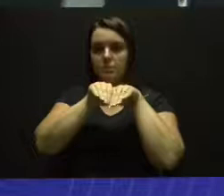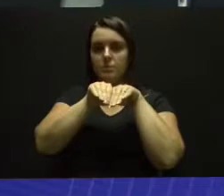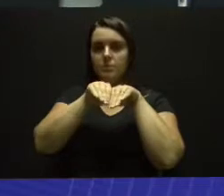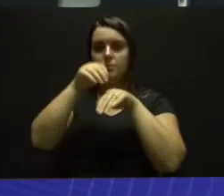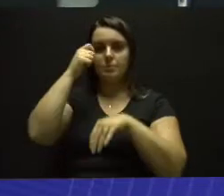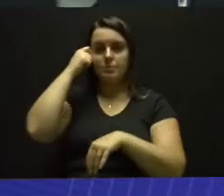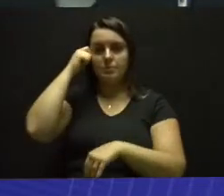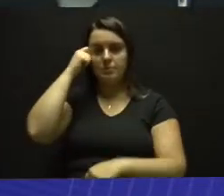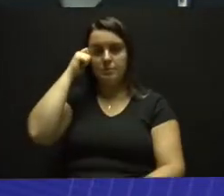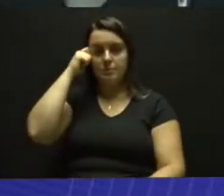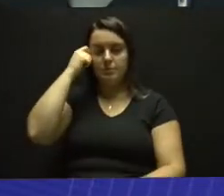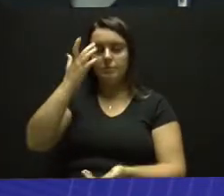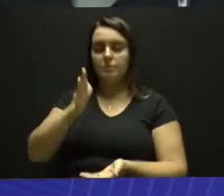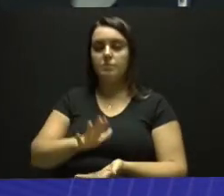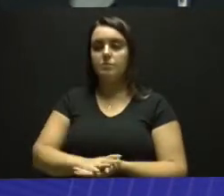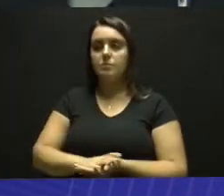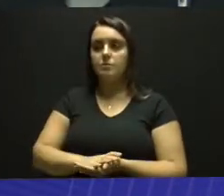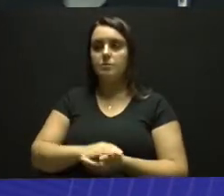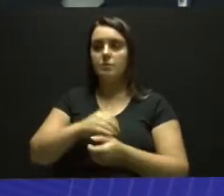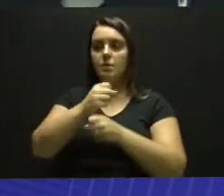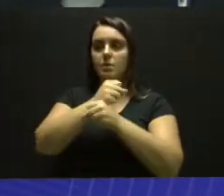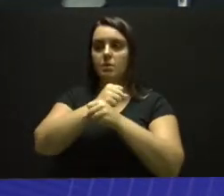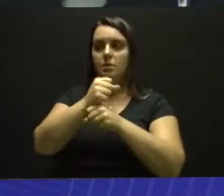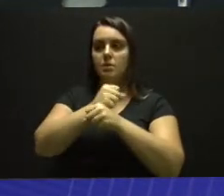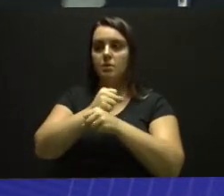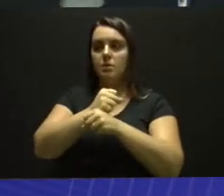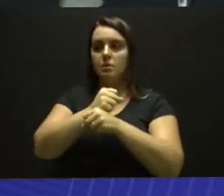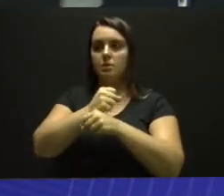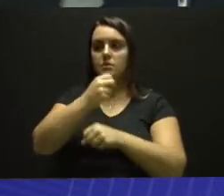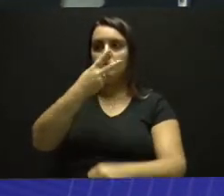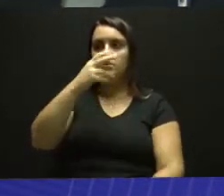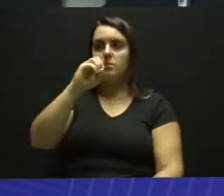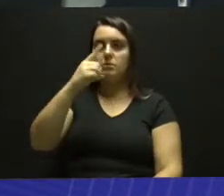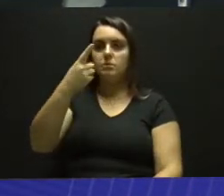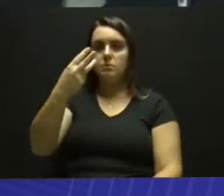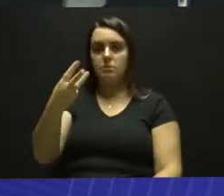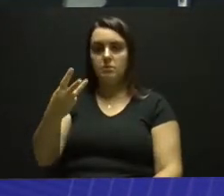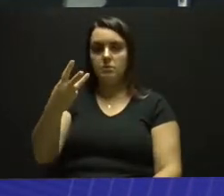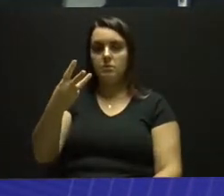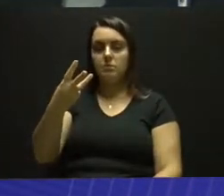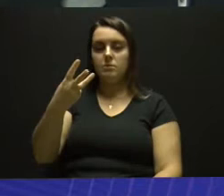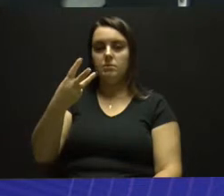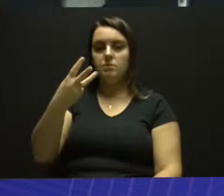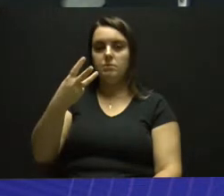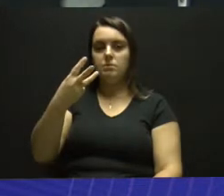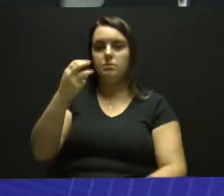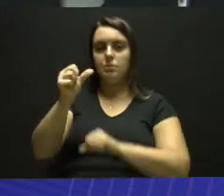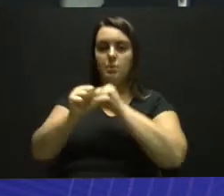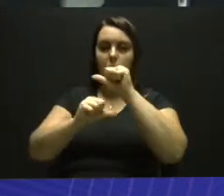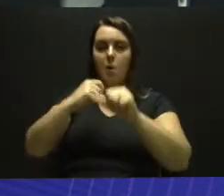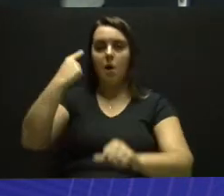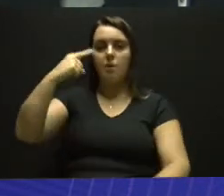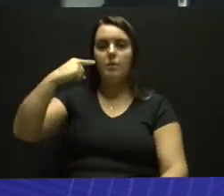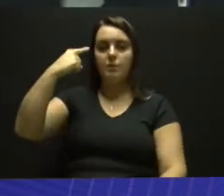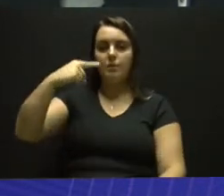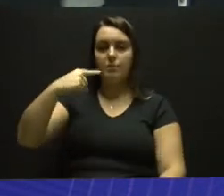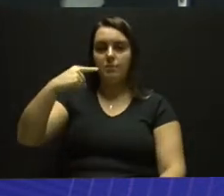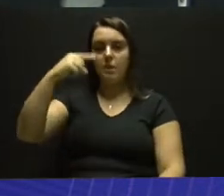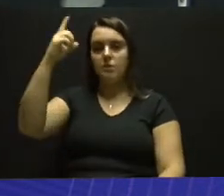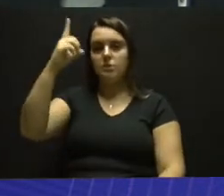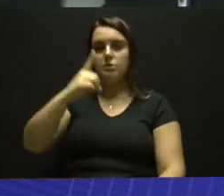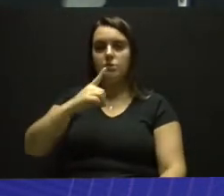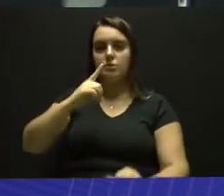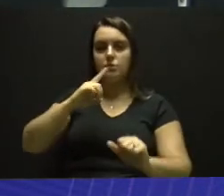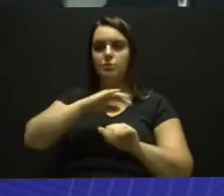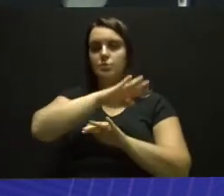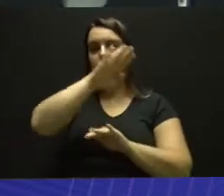ano de 2013 tornou se advogado especialista na área constitucionalista direitos em geral e